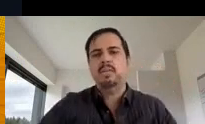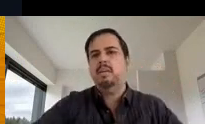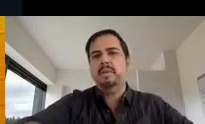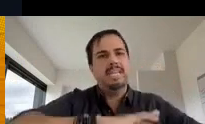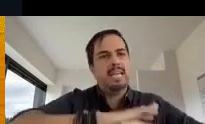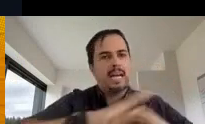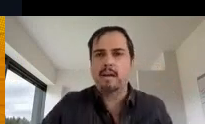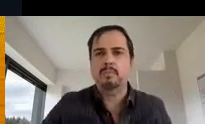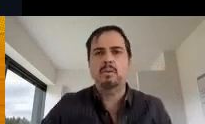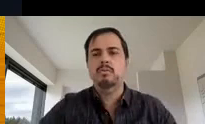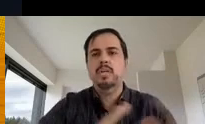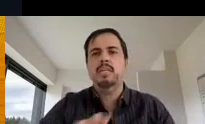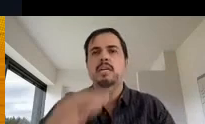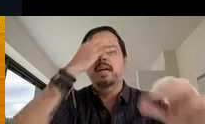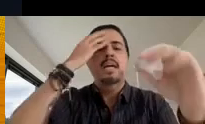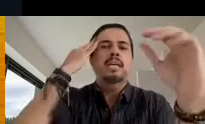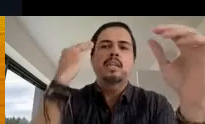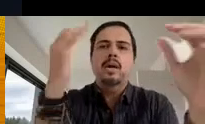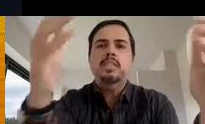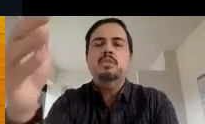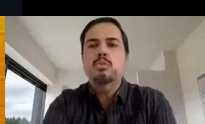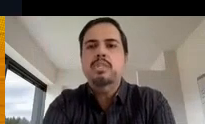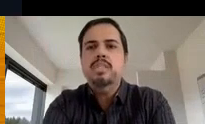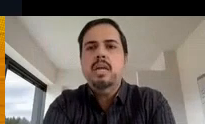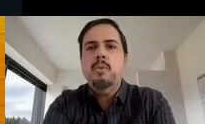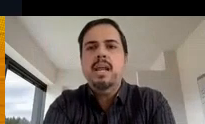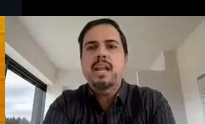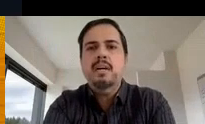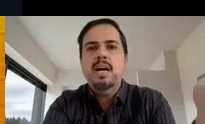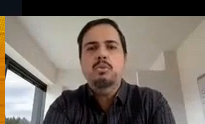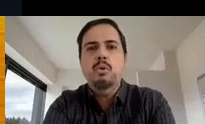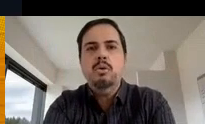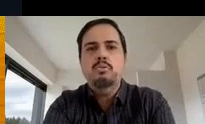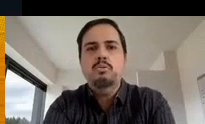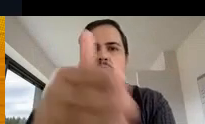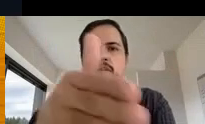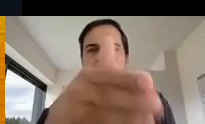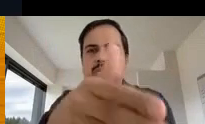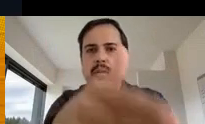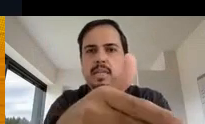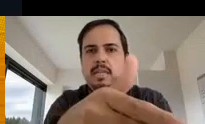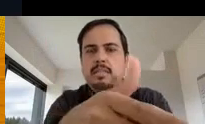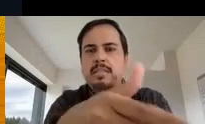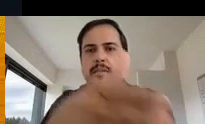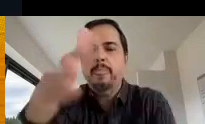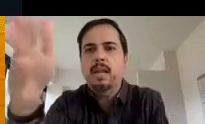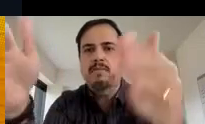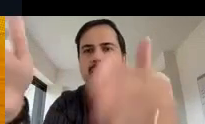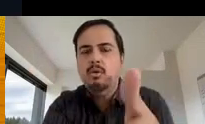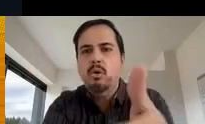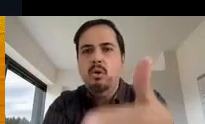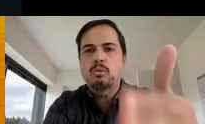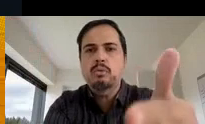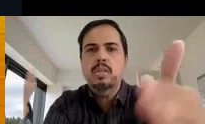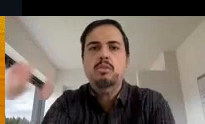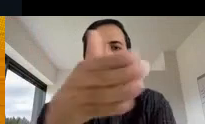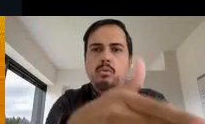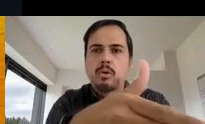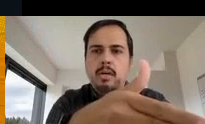detonar, ela consegue se virar, ela consegue aprender rápido, ela consegue. Então, a atitude é o alavancador dos conhecimentos e